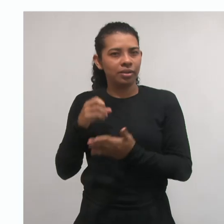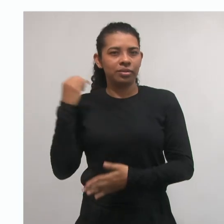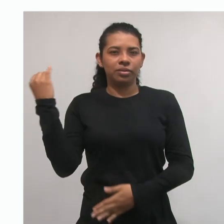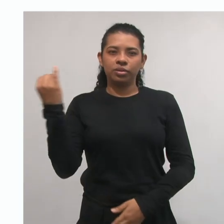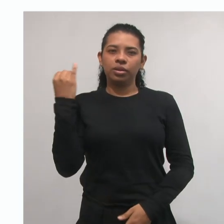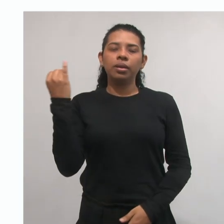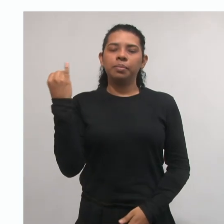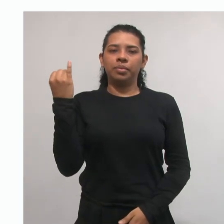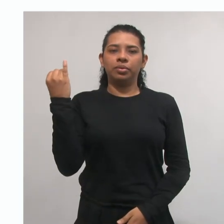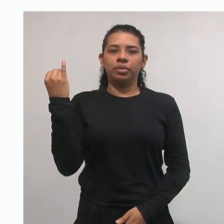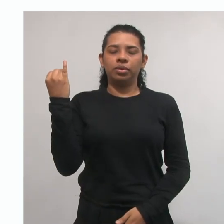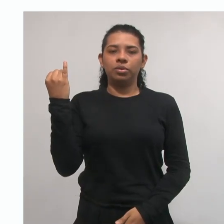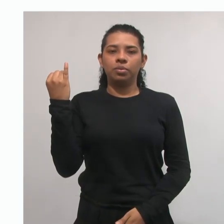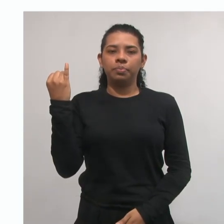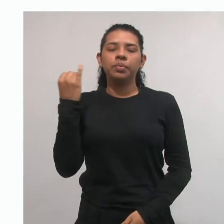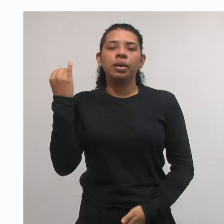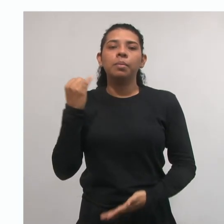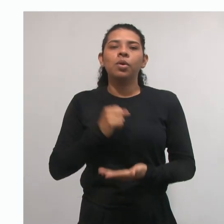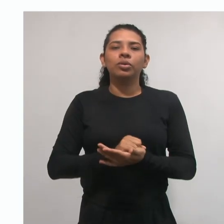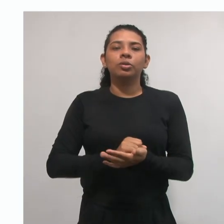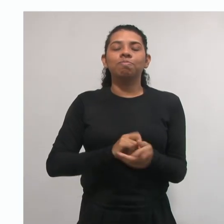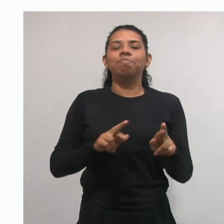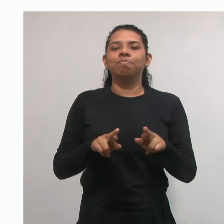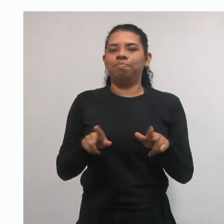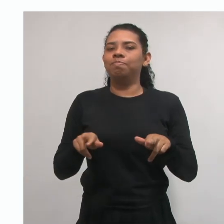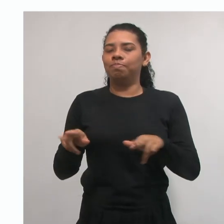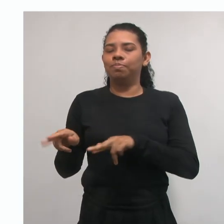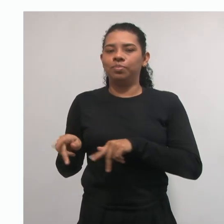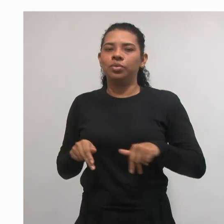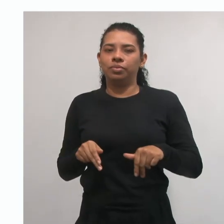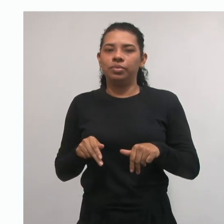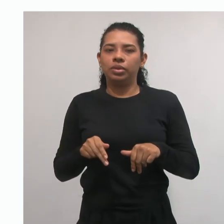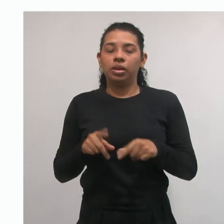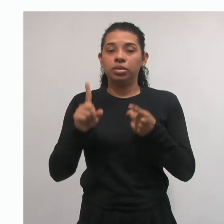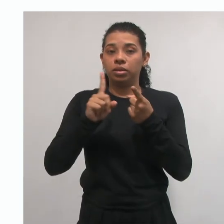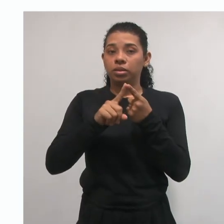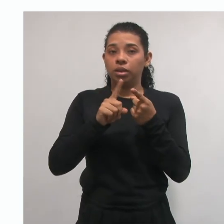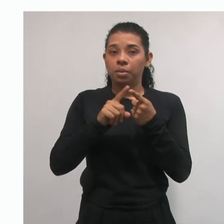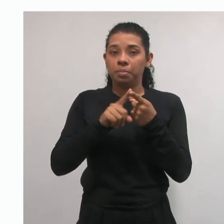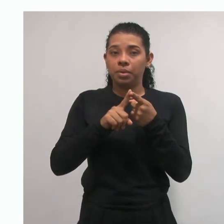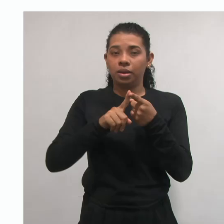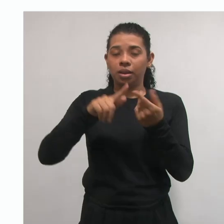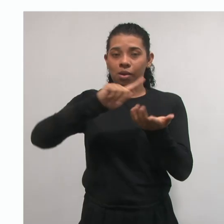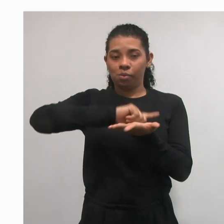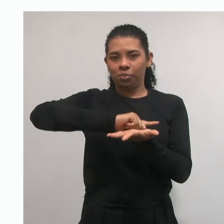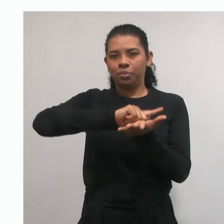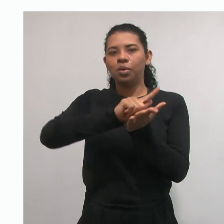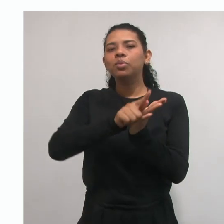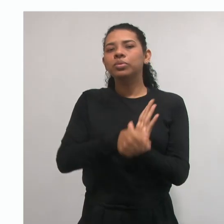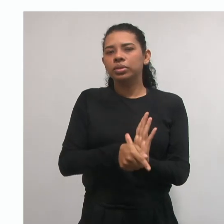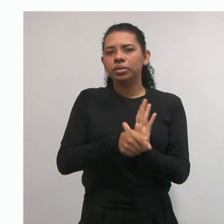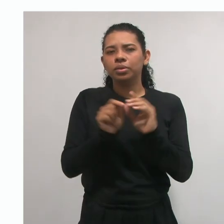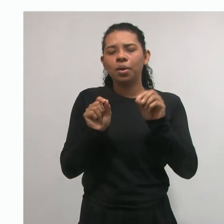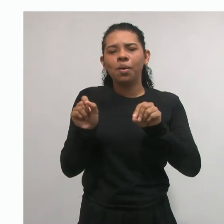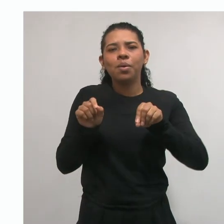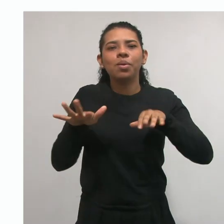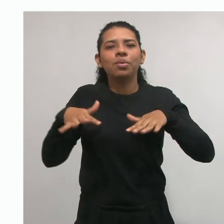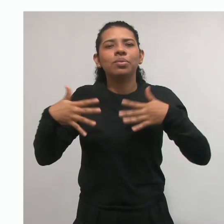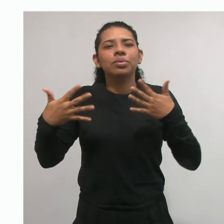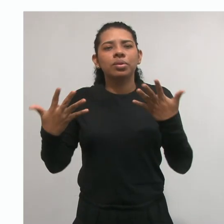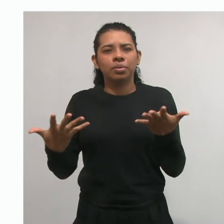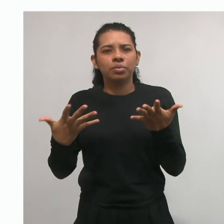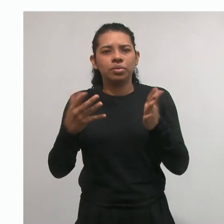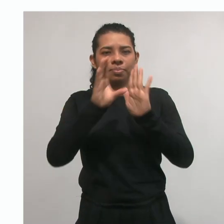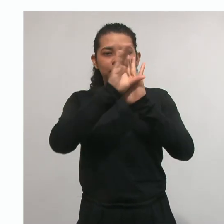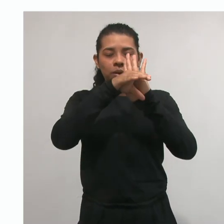categorias ou elementos, né, de diversidade. Um deles é o gênero, né? Então, o